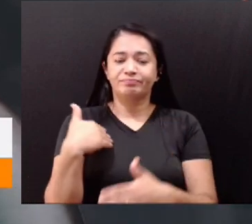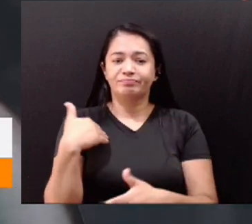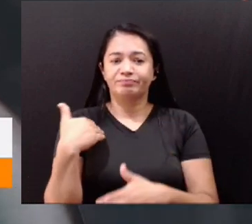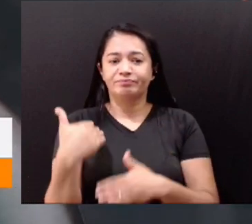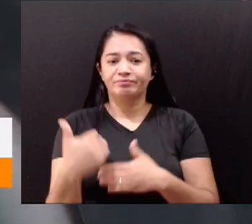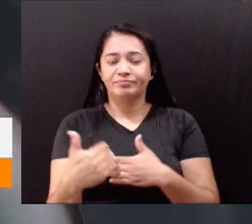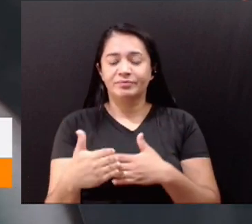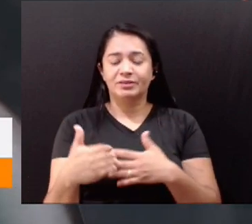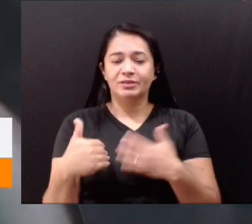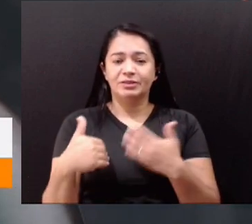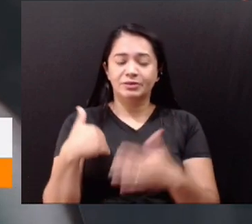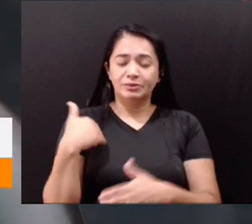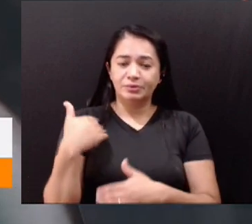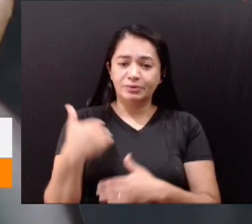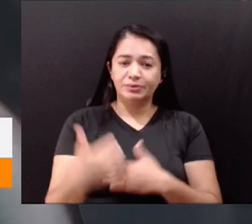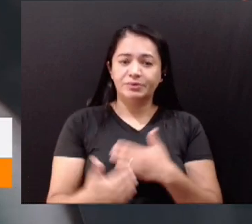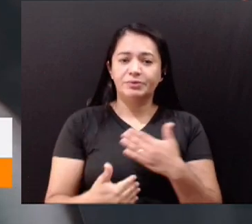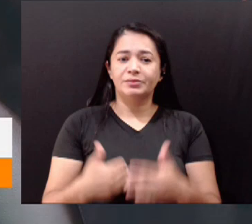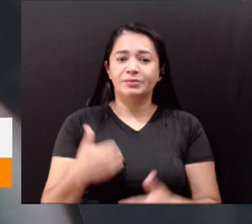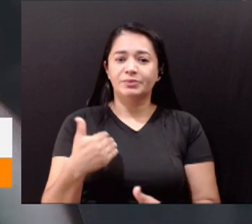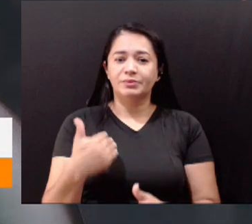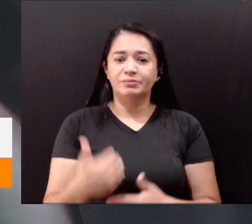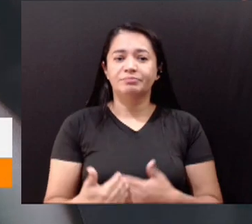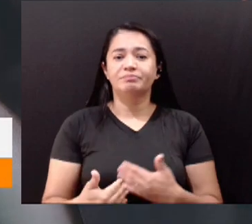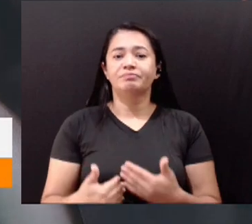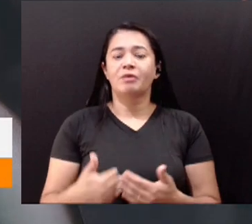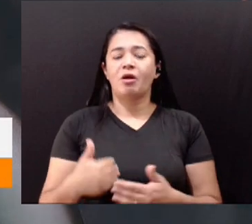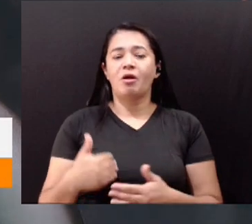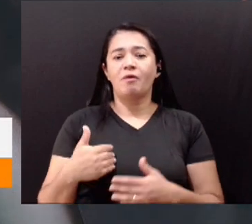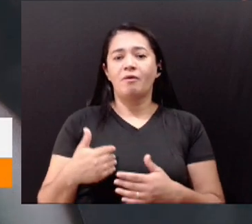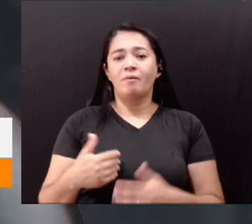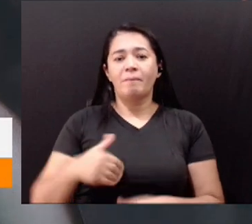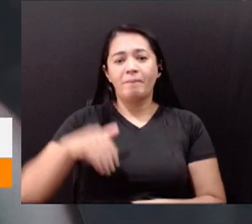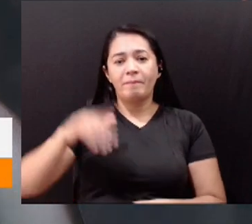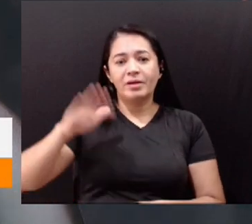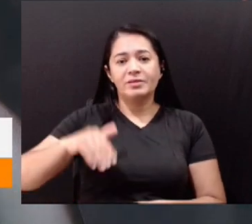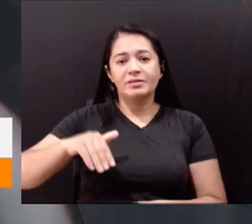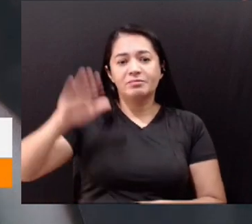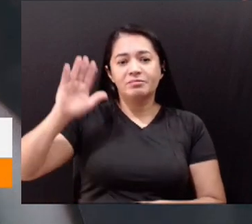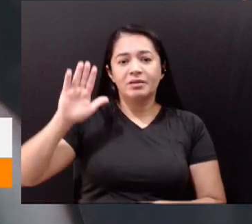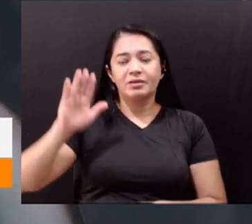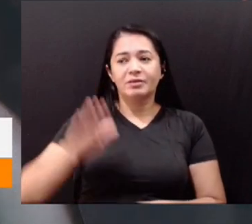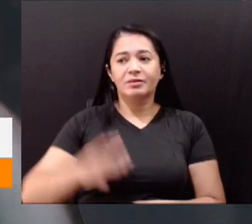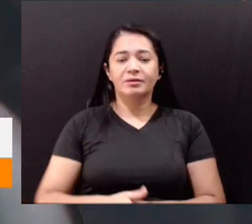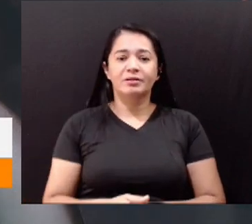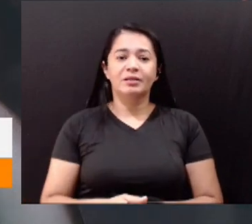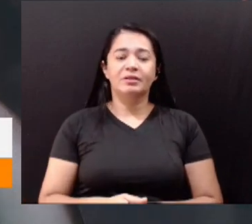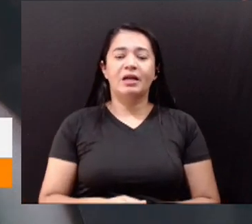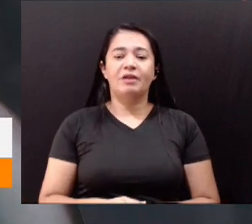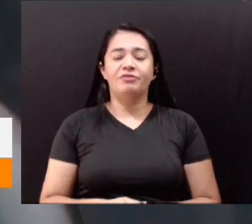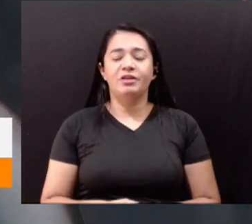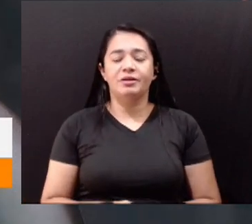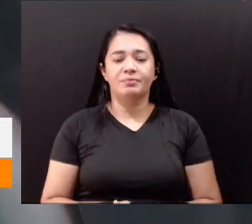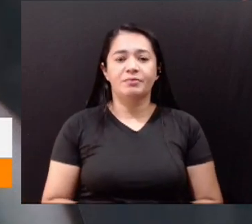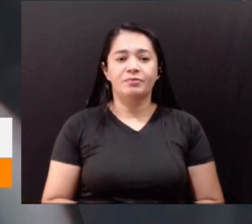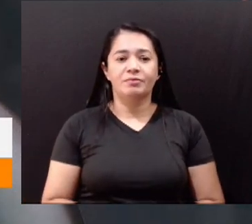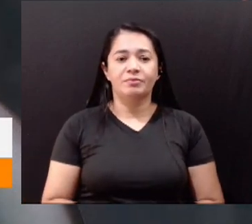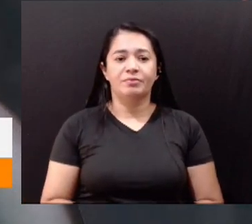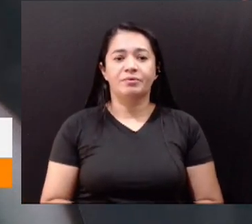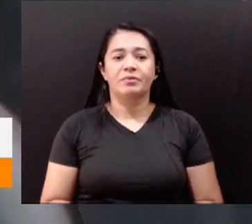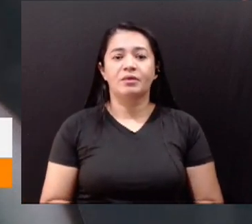mais presente, né, que a gente pode entender como talvez um sinal de depressão, um nível maior